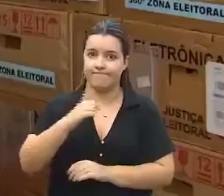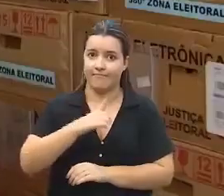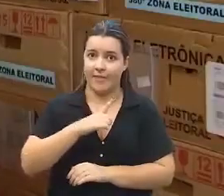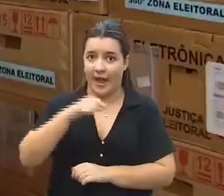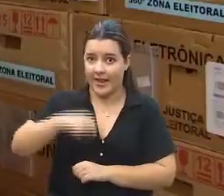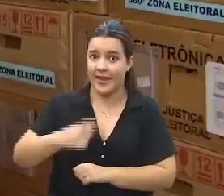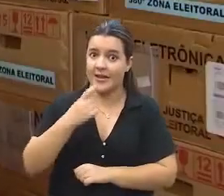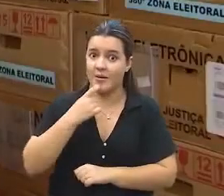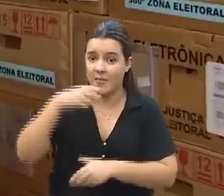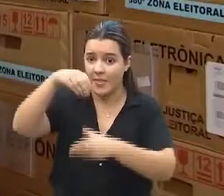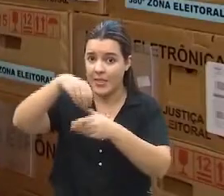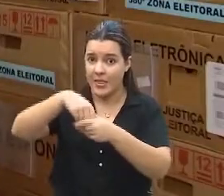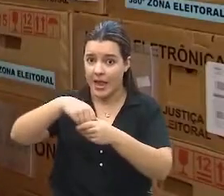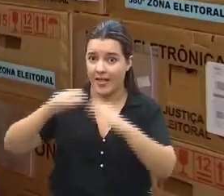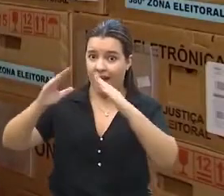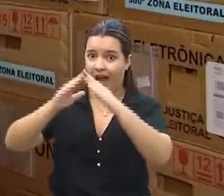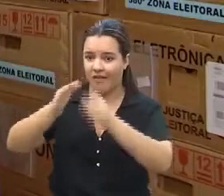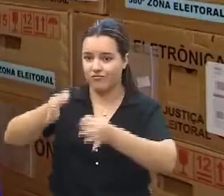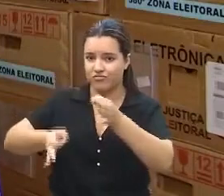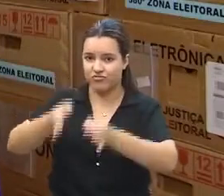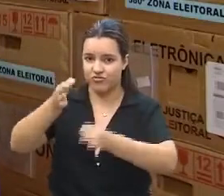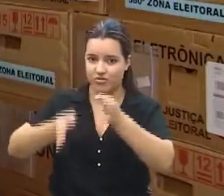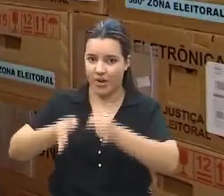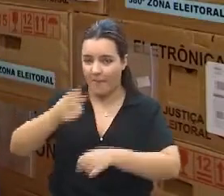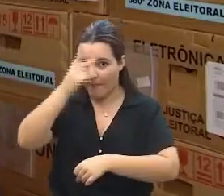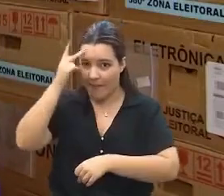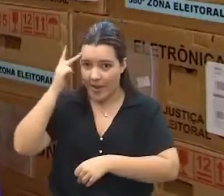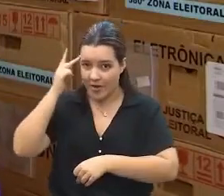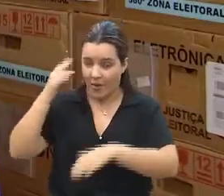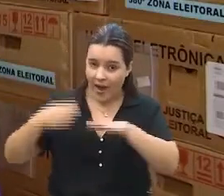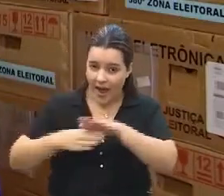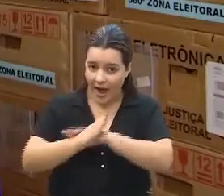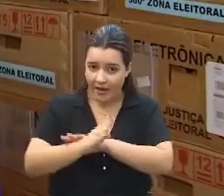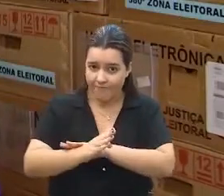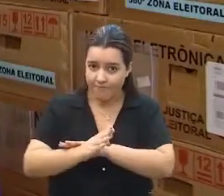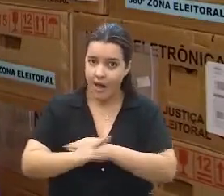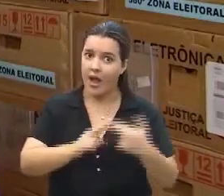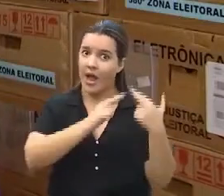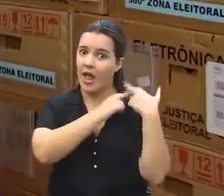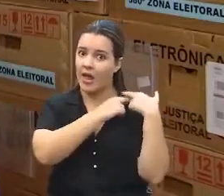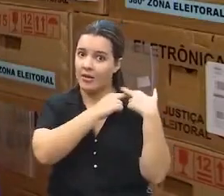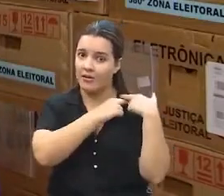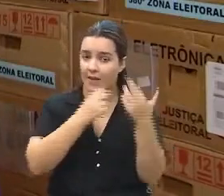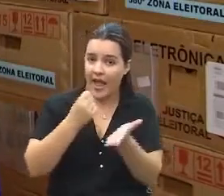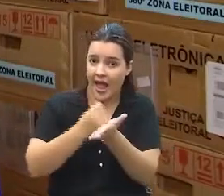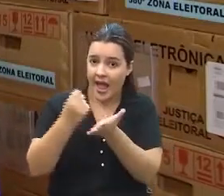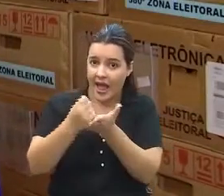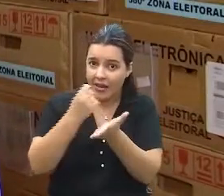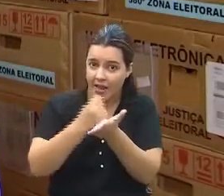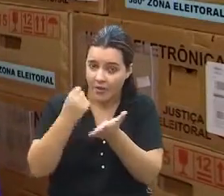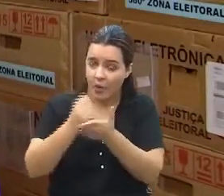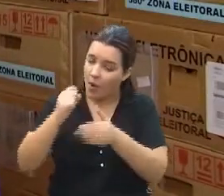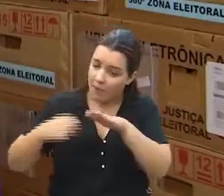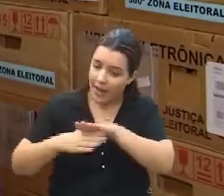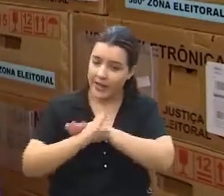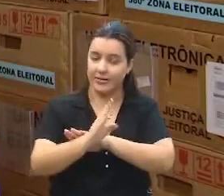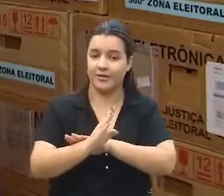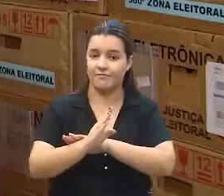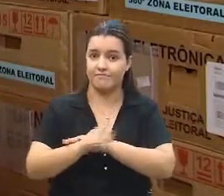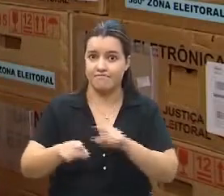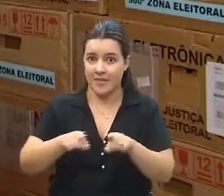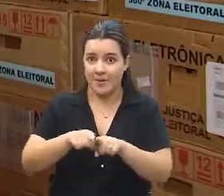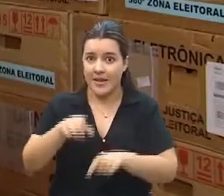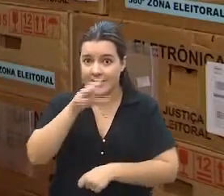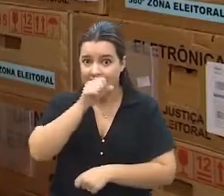Aqui em Campinas, elas ficam no Palácio da Justiça. Então, só quem tem acesso é o pessoal autorizado, né, de cada cartório eleitoral. E depois,